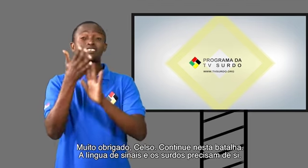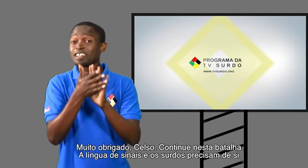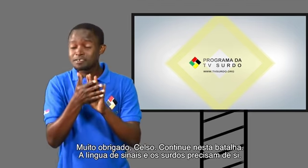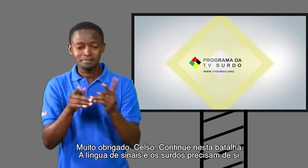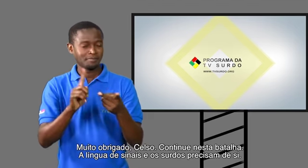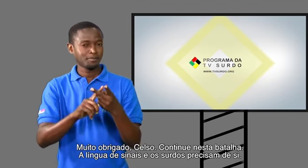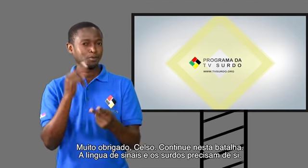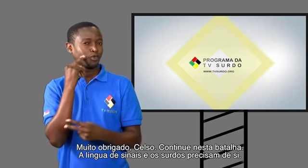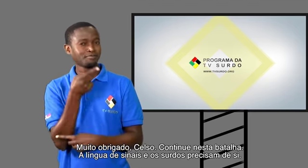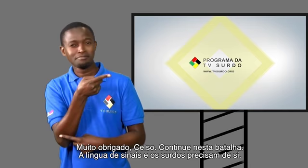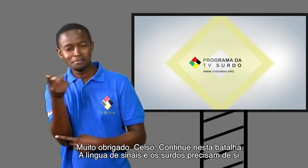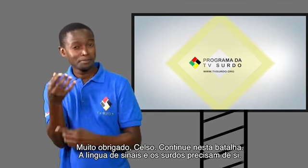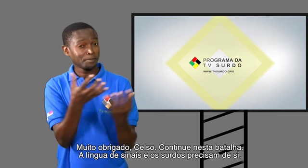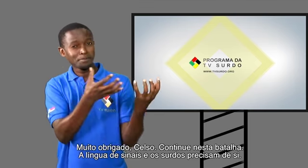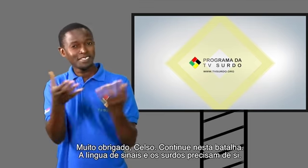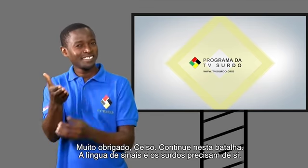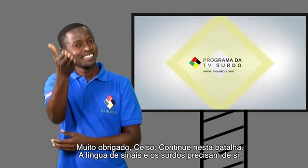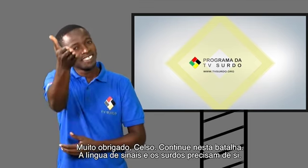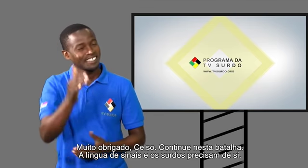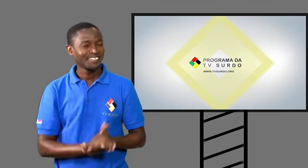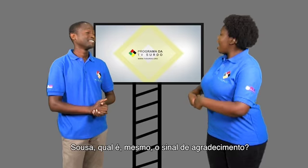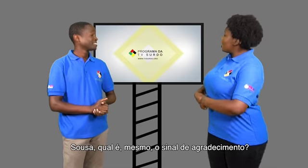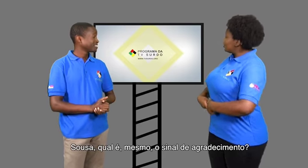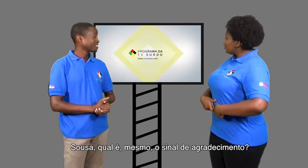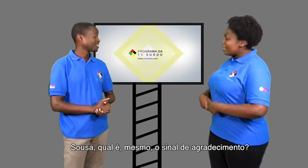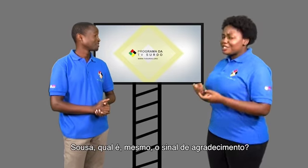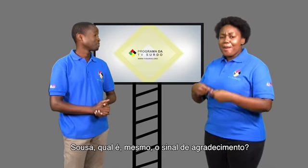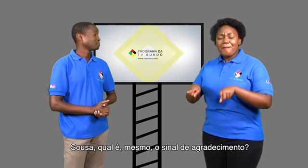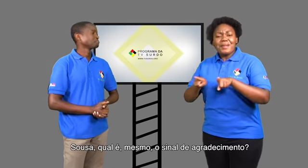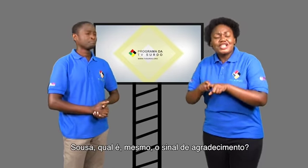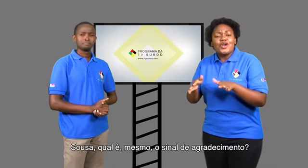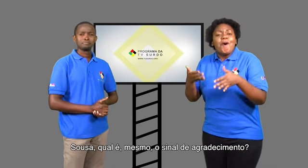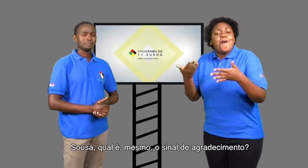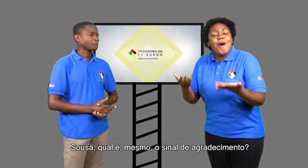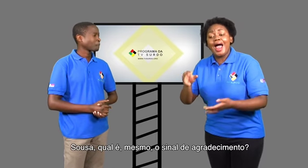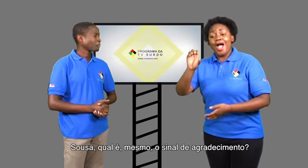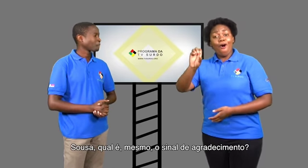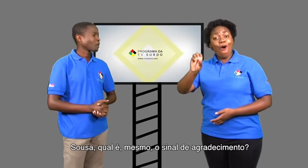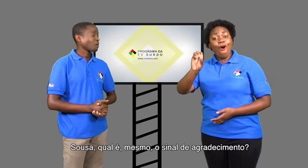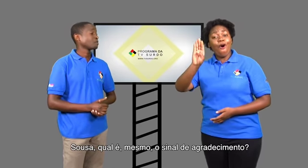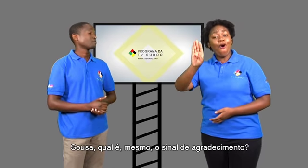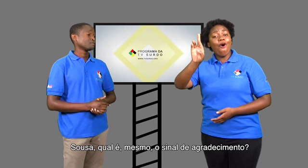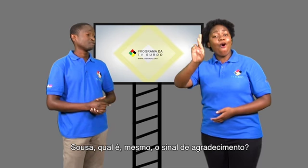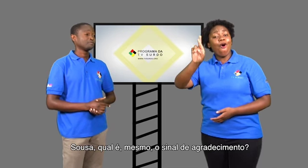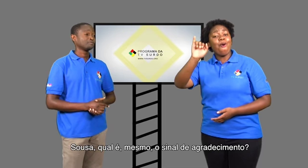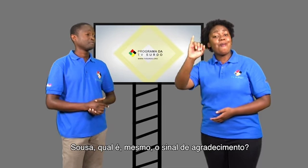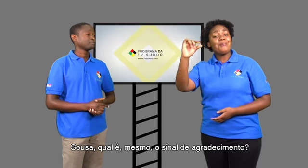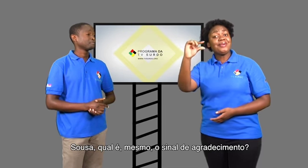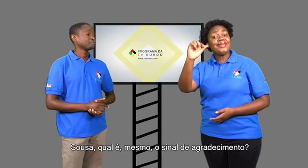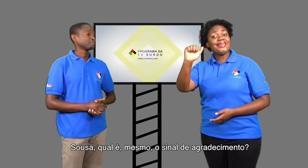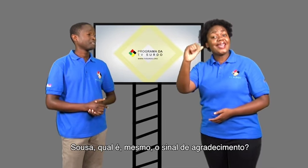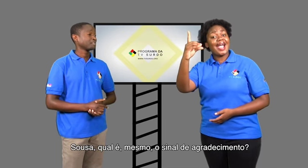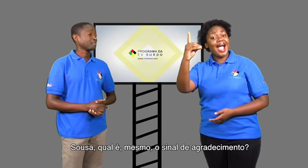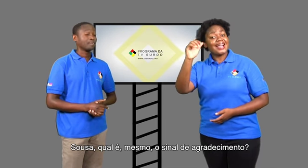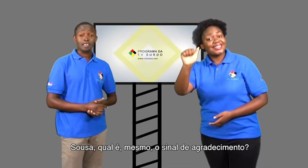A língua de sinais e os surdos precisam de si. Sousa, qual é o sinal de